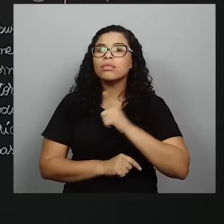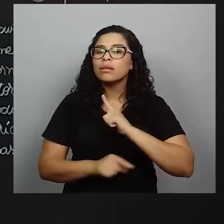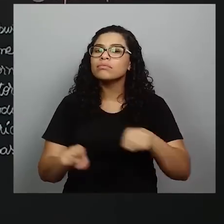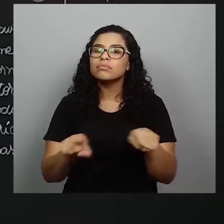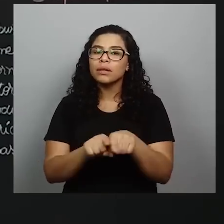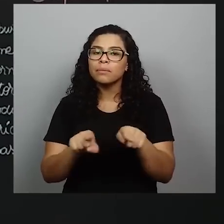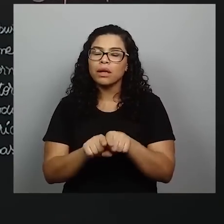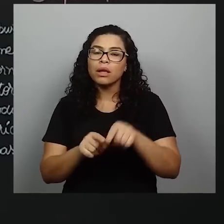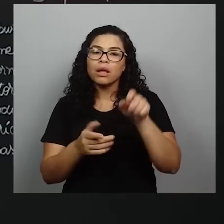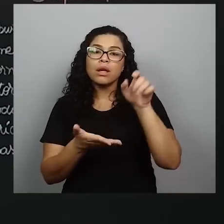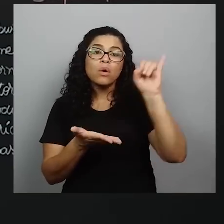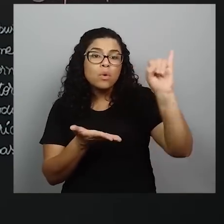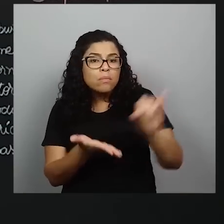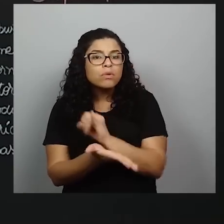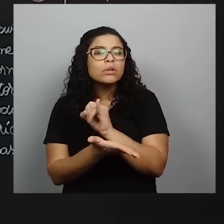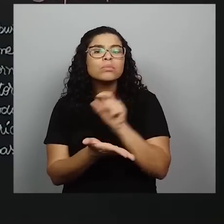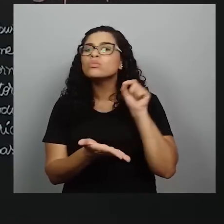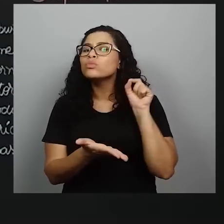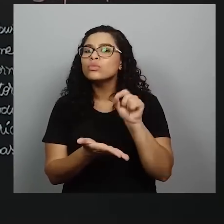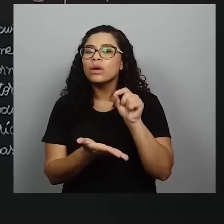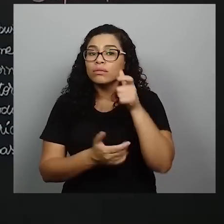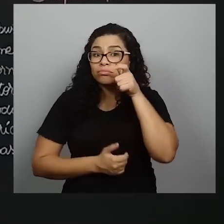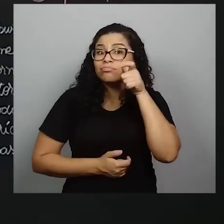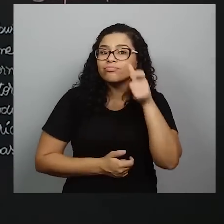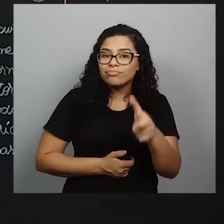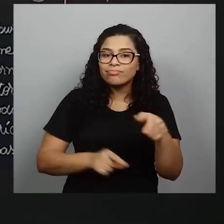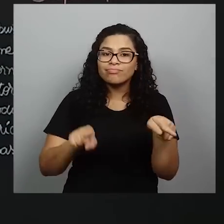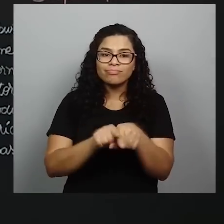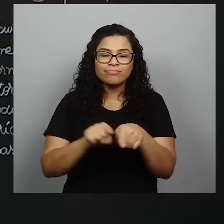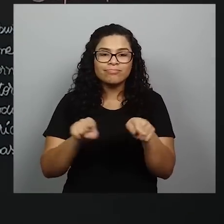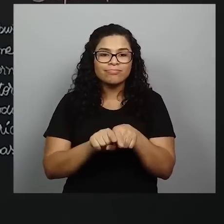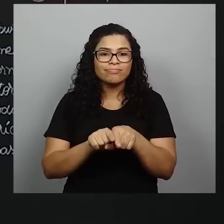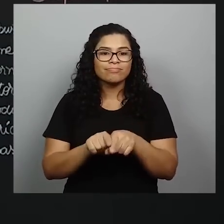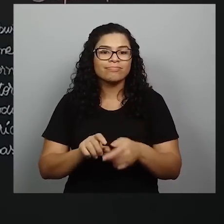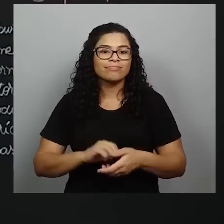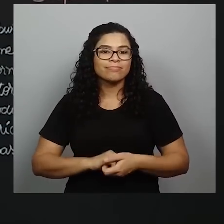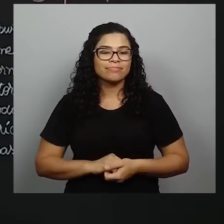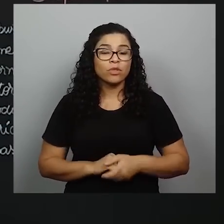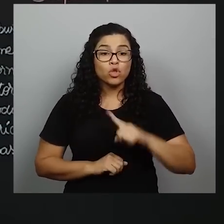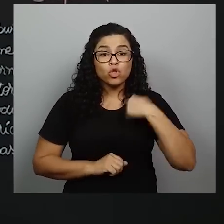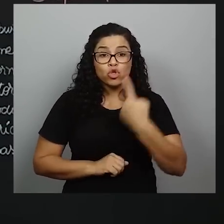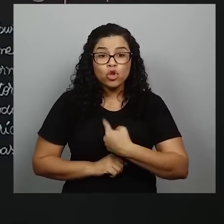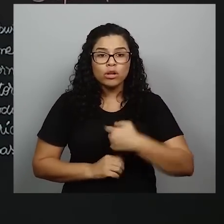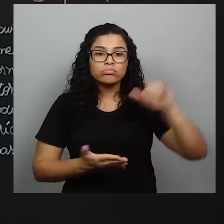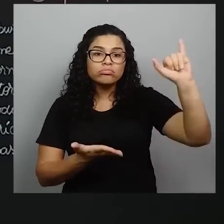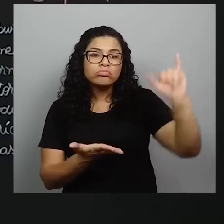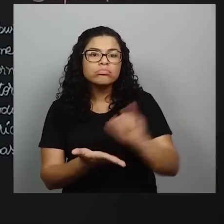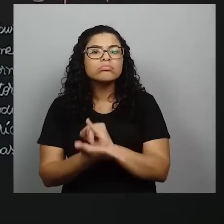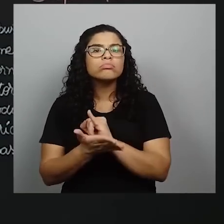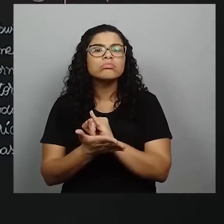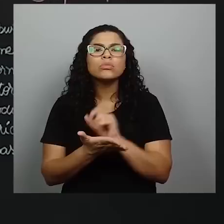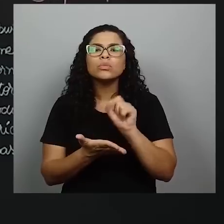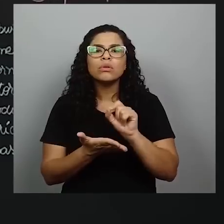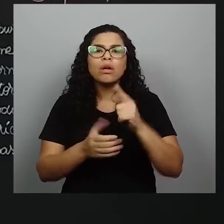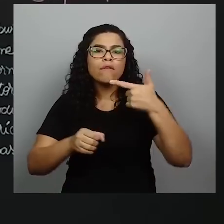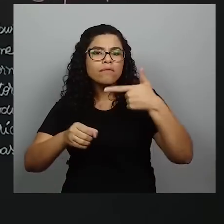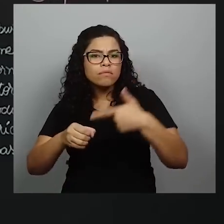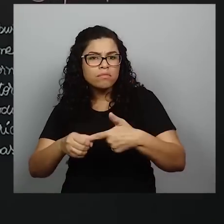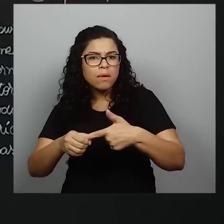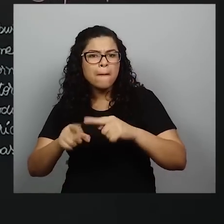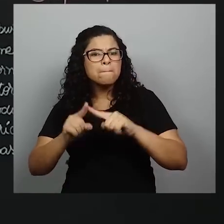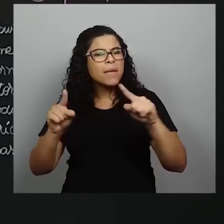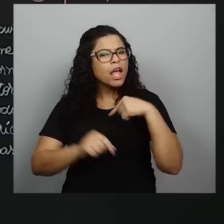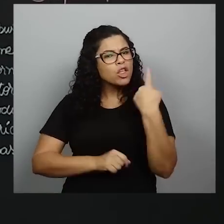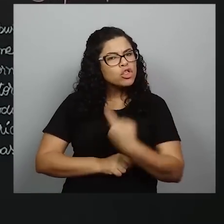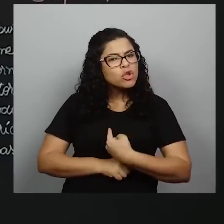que importamos é uma coisa interessante também. Vejam aqui, pessoal, que nós importamos combustíveis, mas nós somos